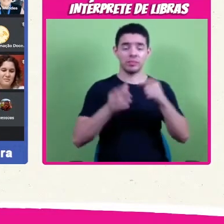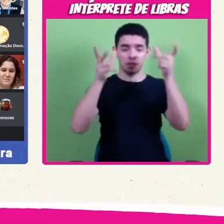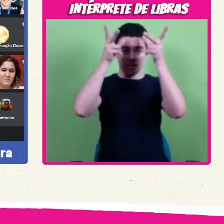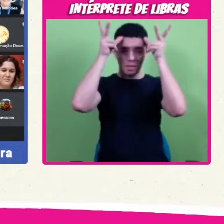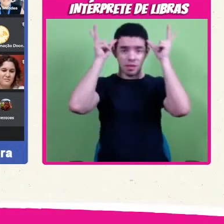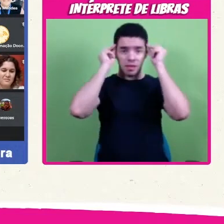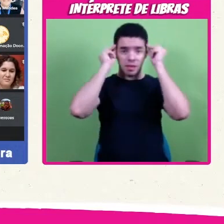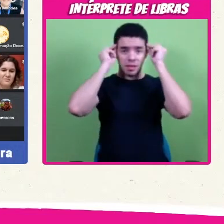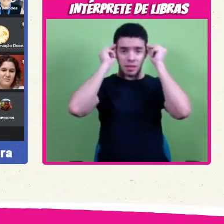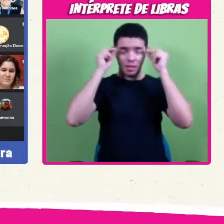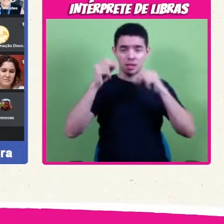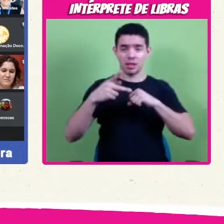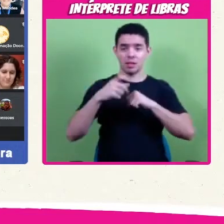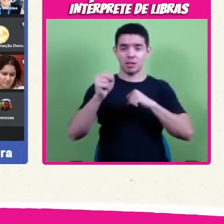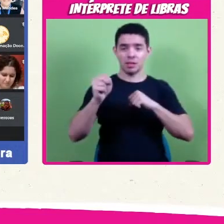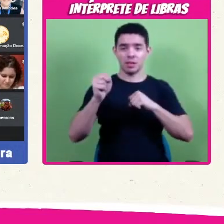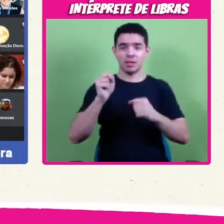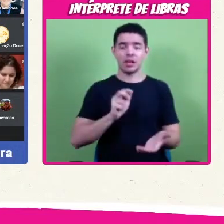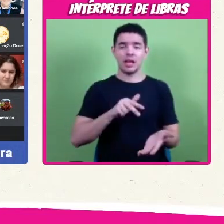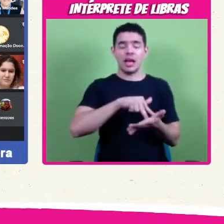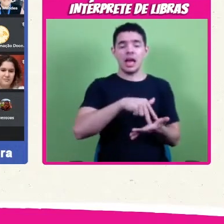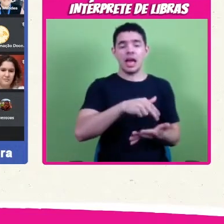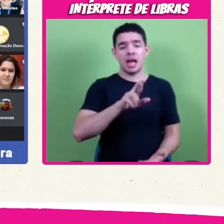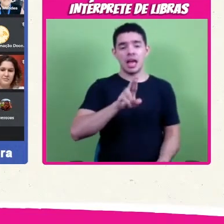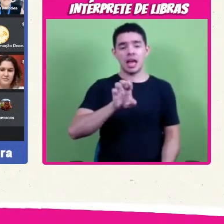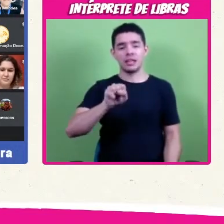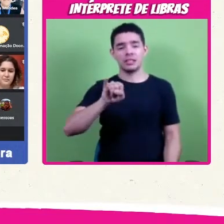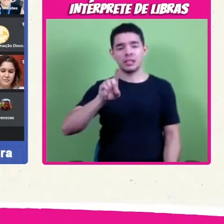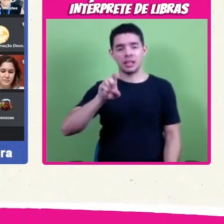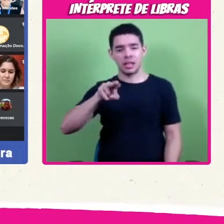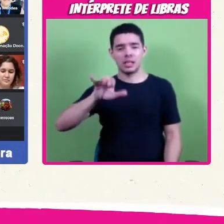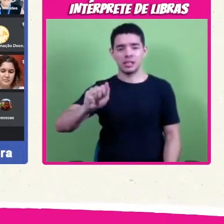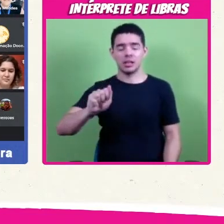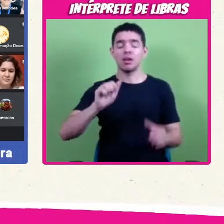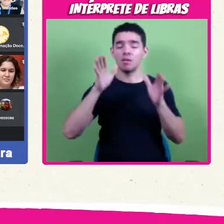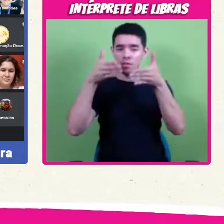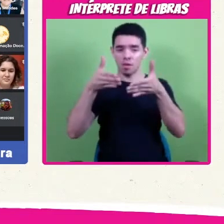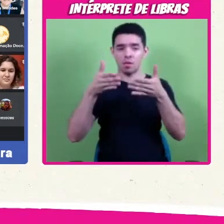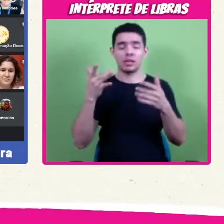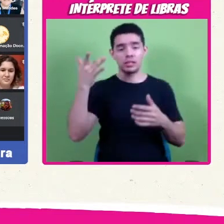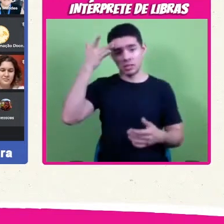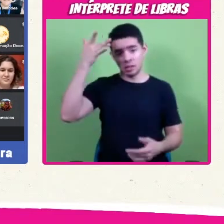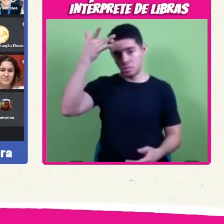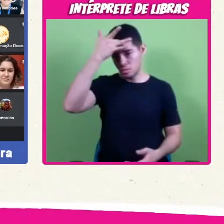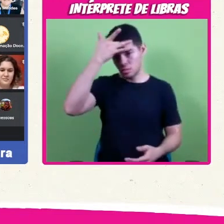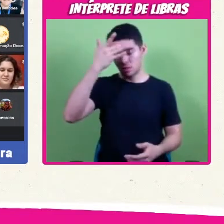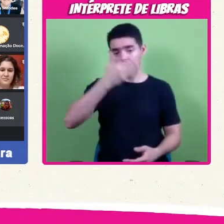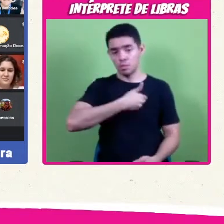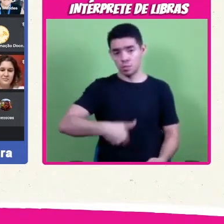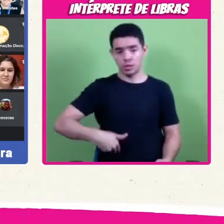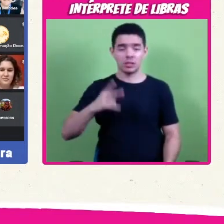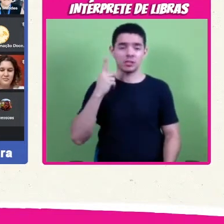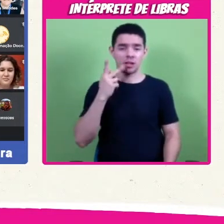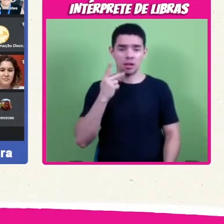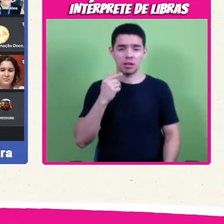especialização em residência multiprofissional, na ênfase da saúde mental pela Escola da Saúde Pública do Ceará, militante